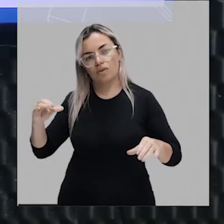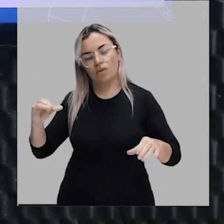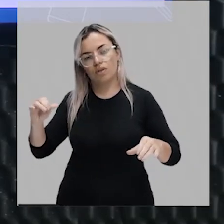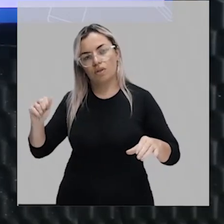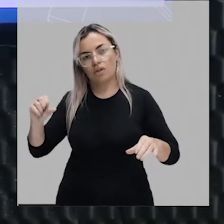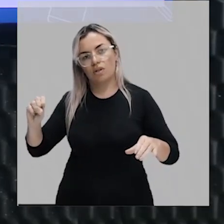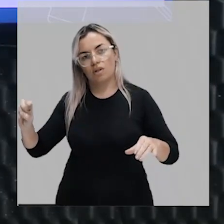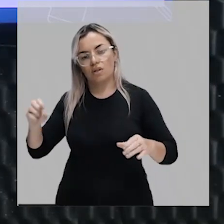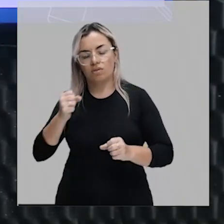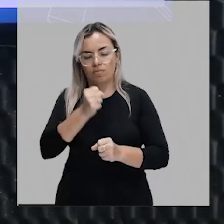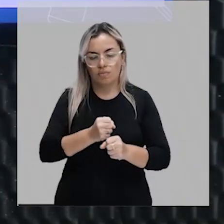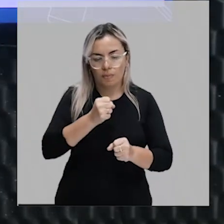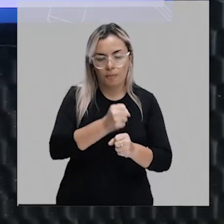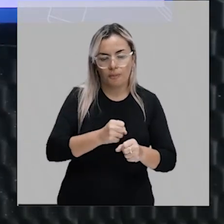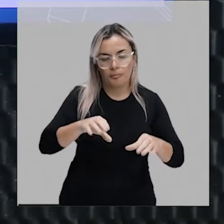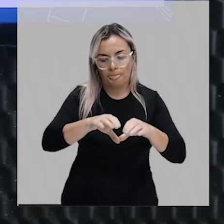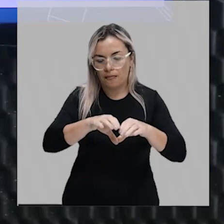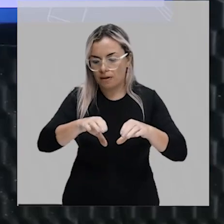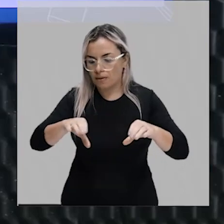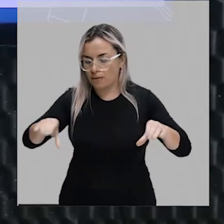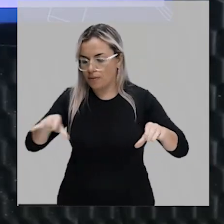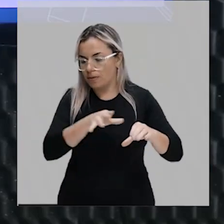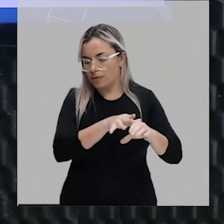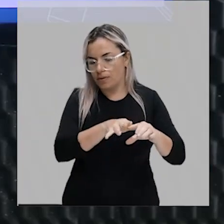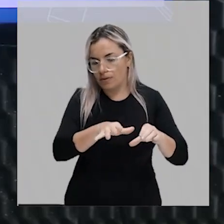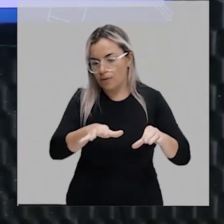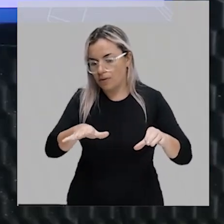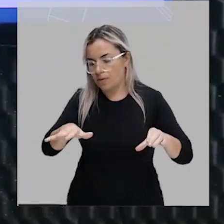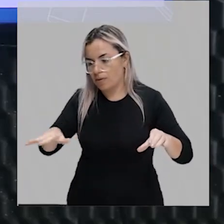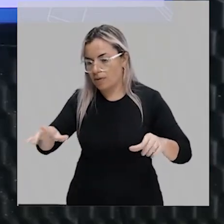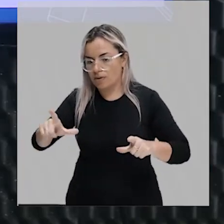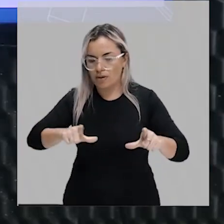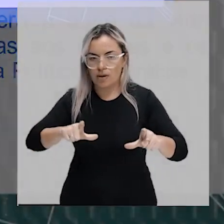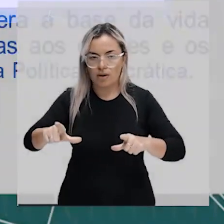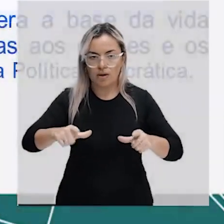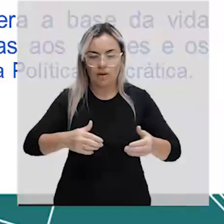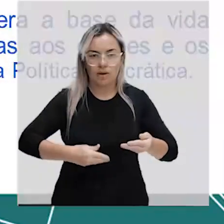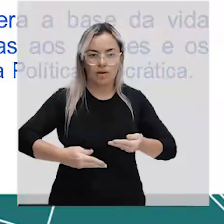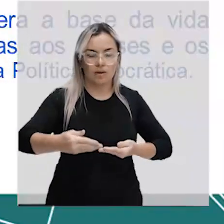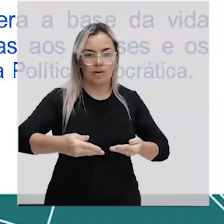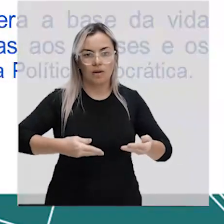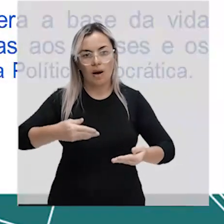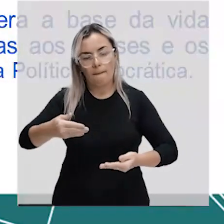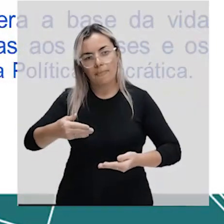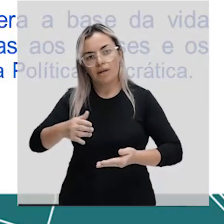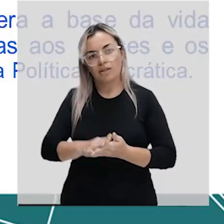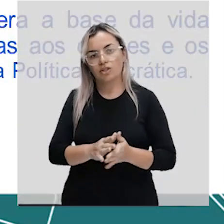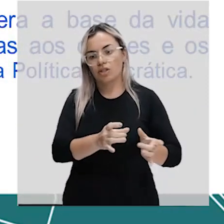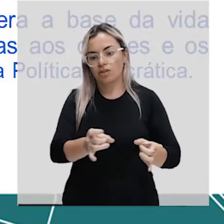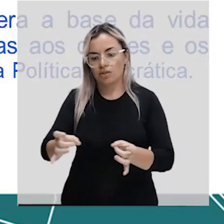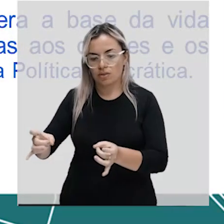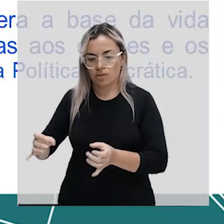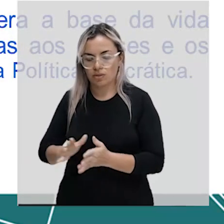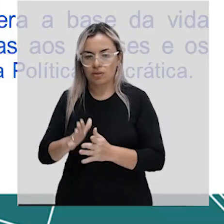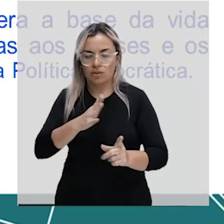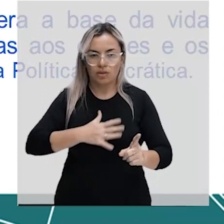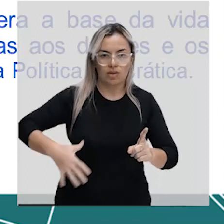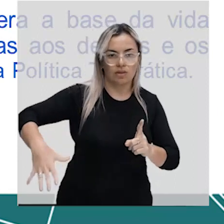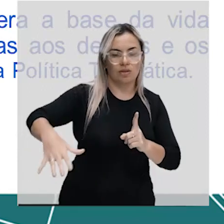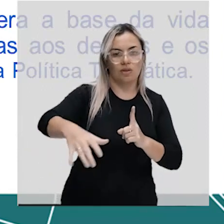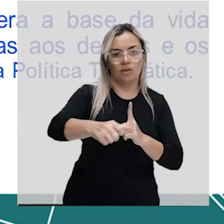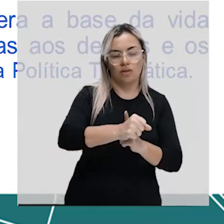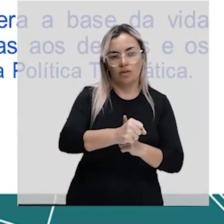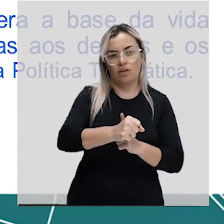construídos para a realização de práticas comerciais. Por isso essas sociedades são chamadas de sociedades